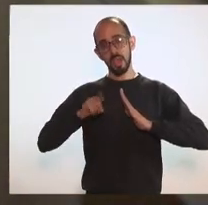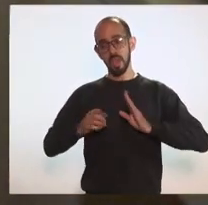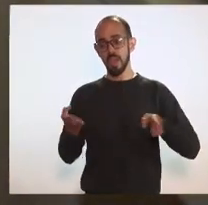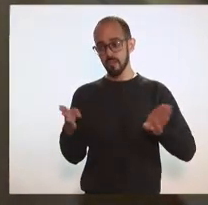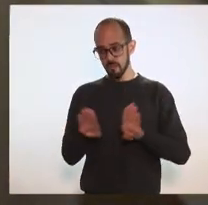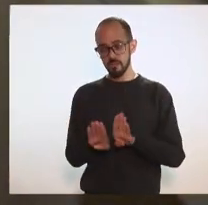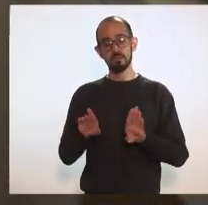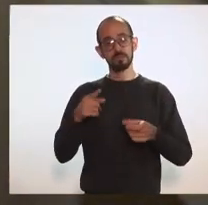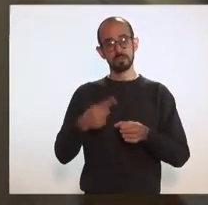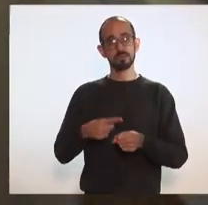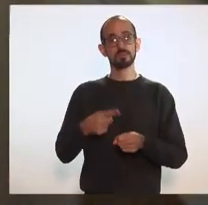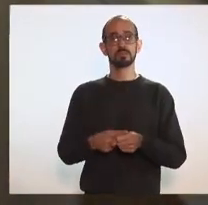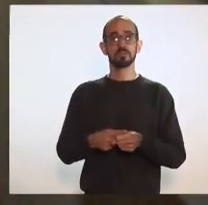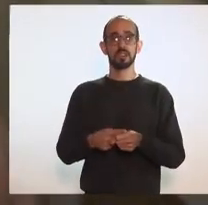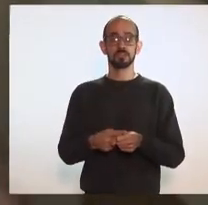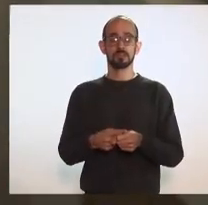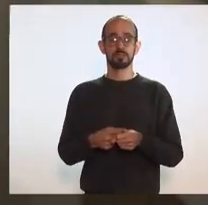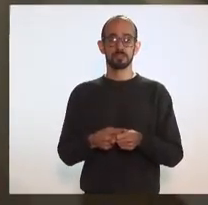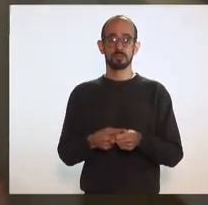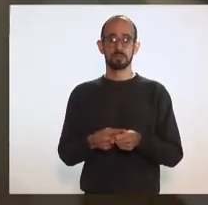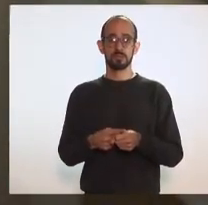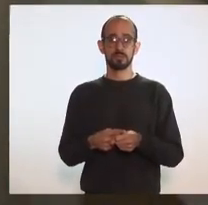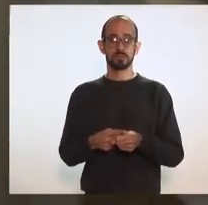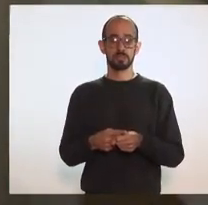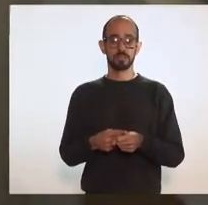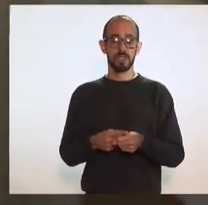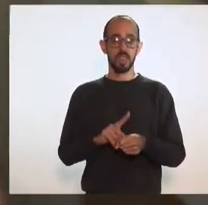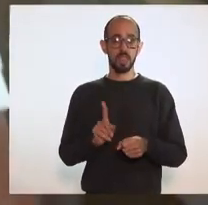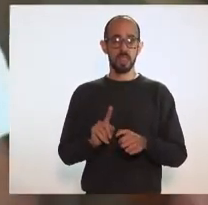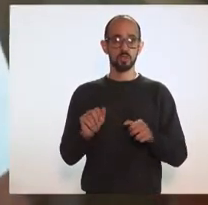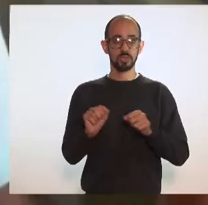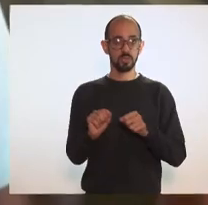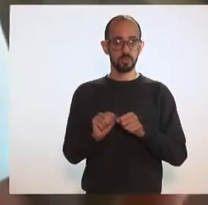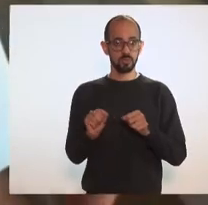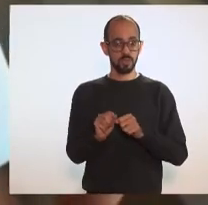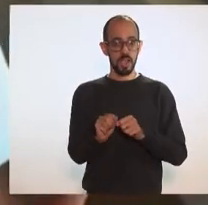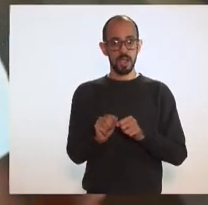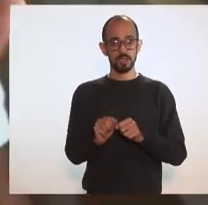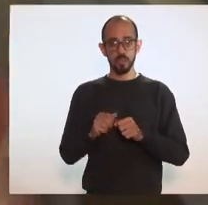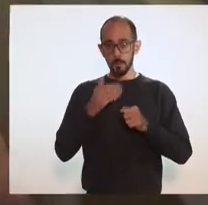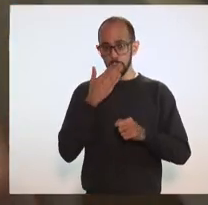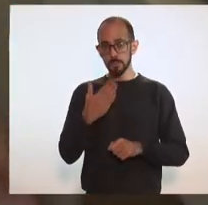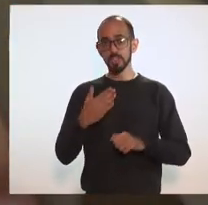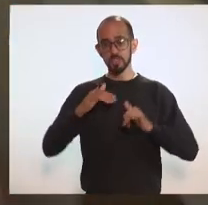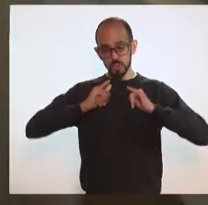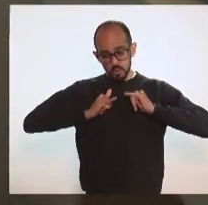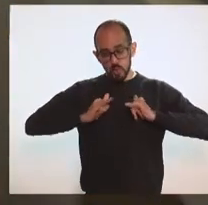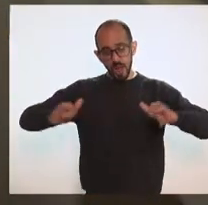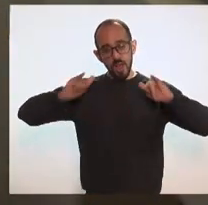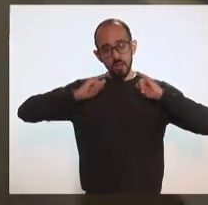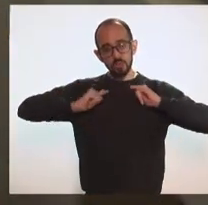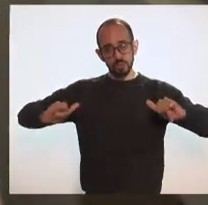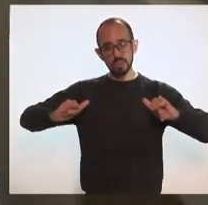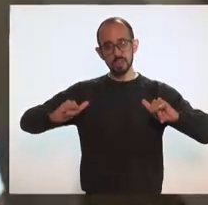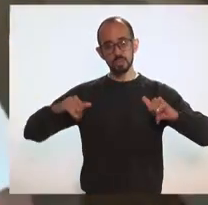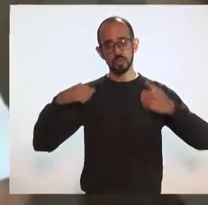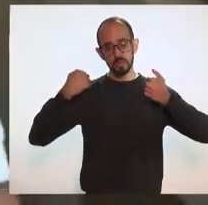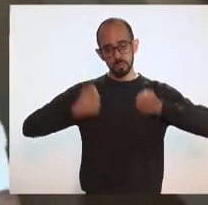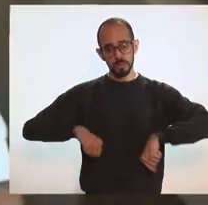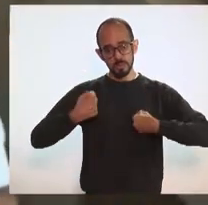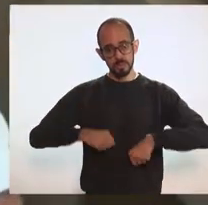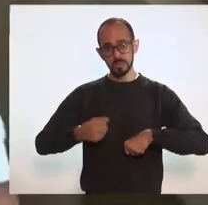Barros paciente e não se faz a campanha também te aquilo que devia tá na frente